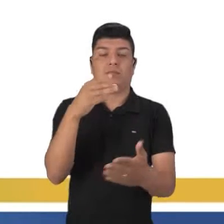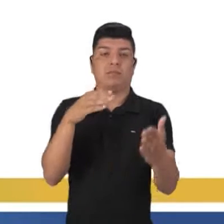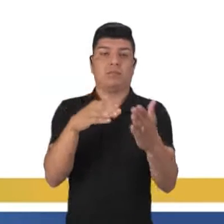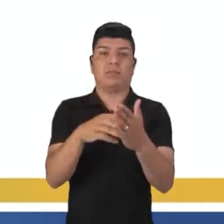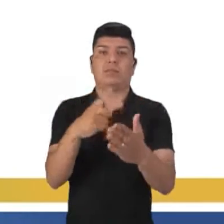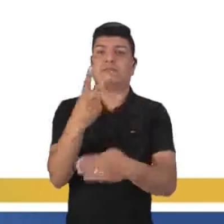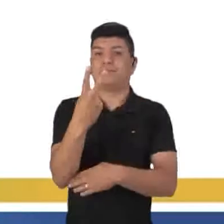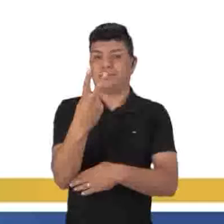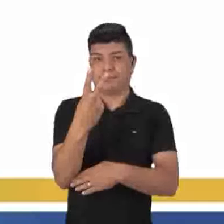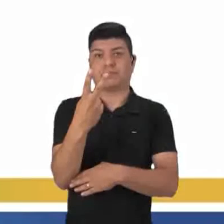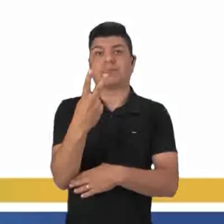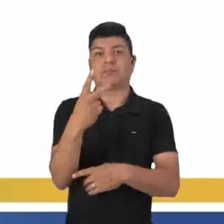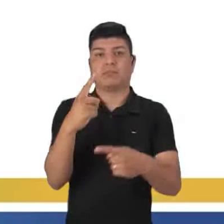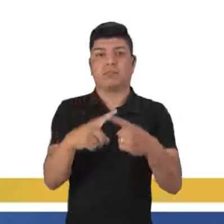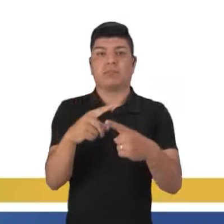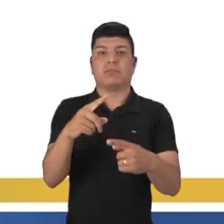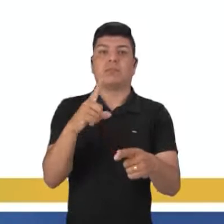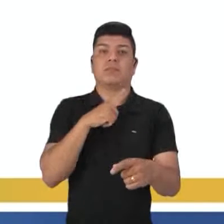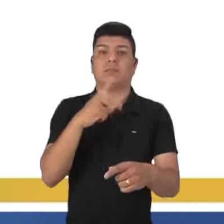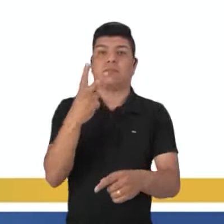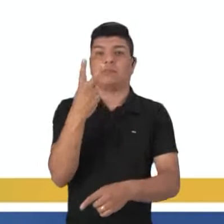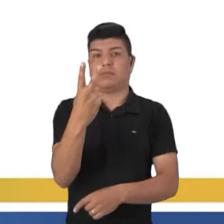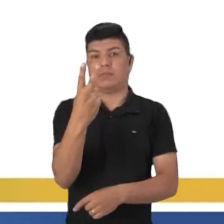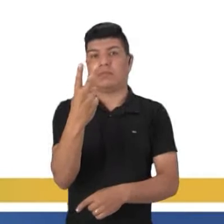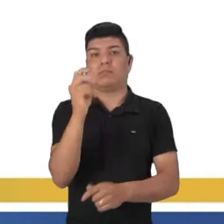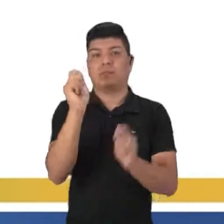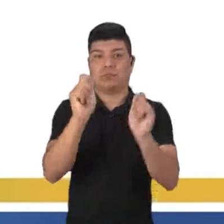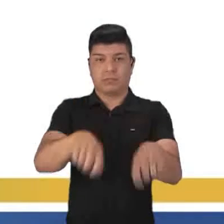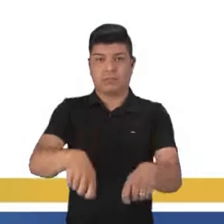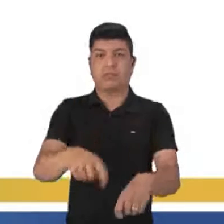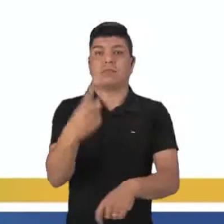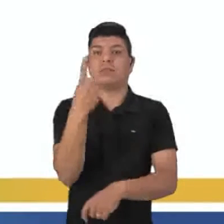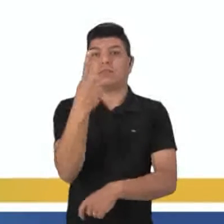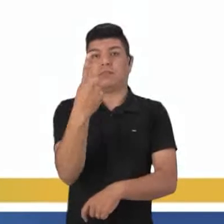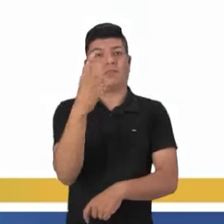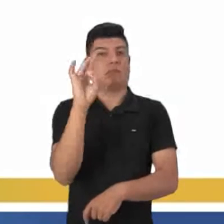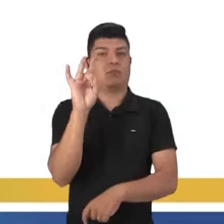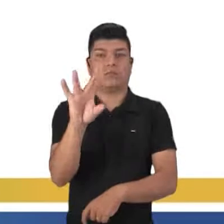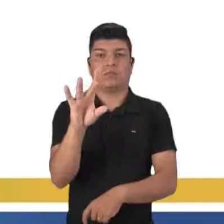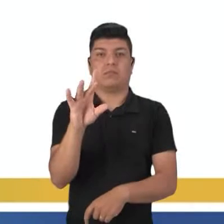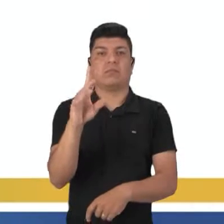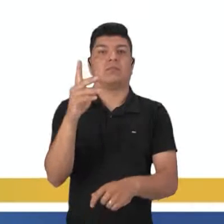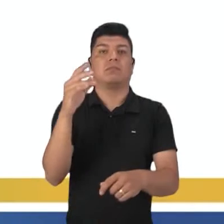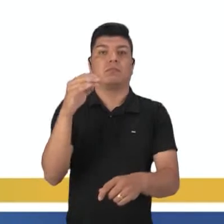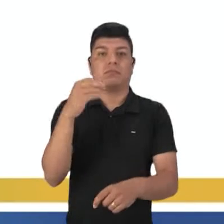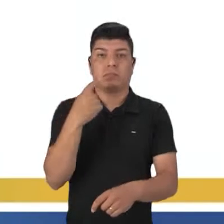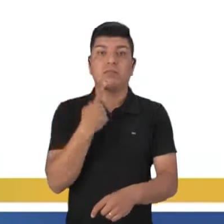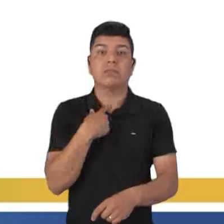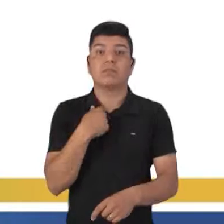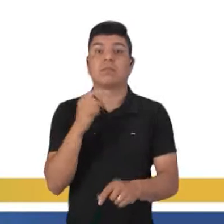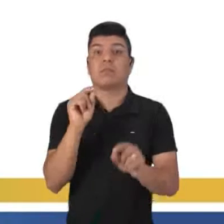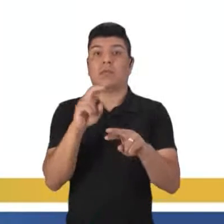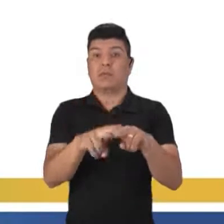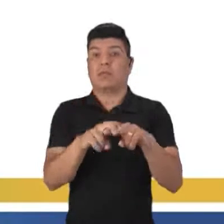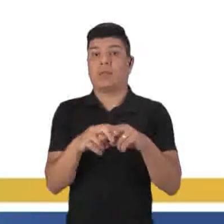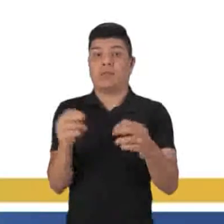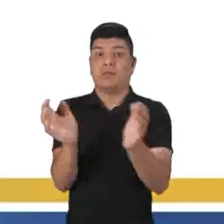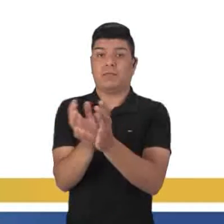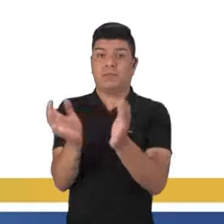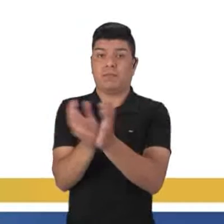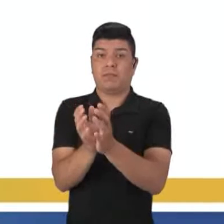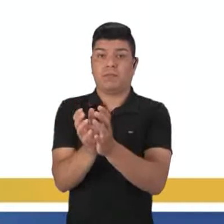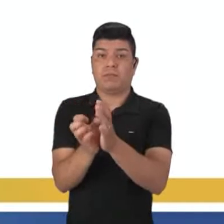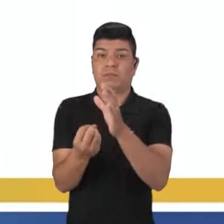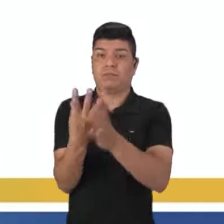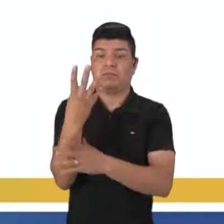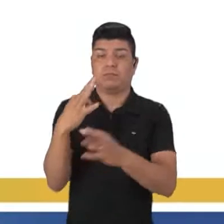2, Pois há duas possibilidades de resultado e uma apenas que nos interessa, Então, o conjunto formado por todas